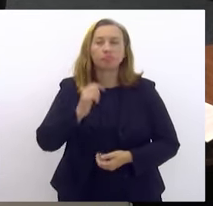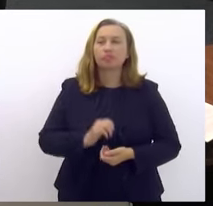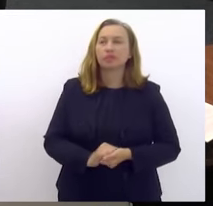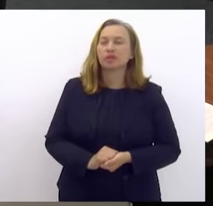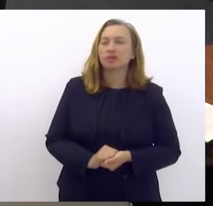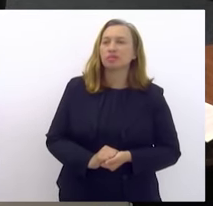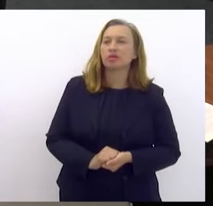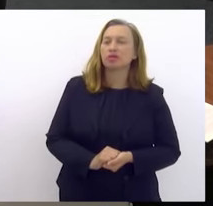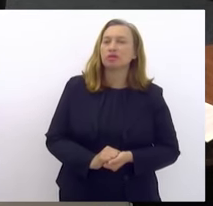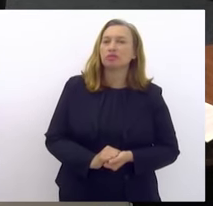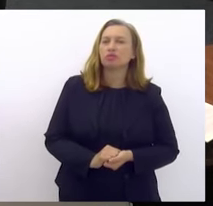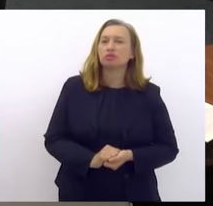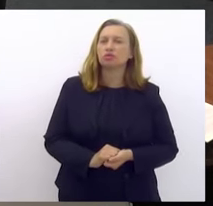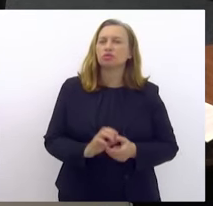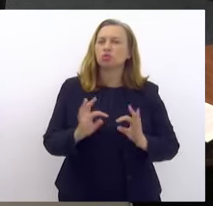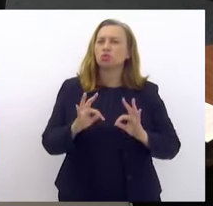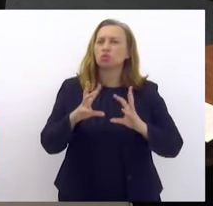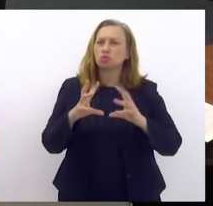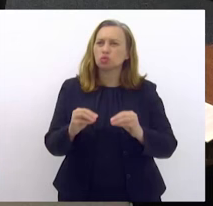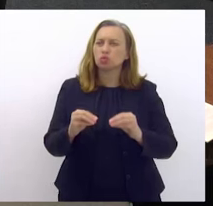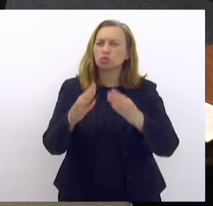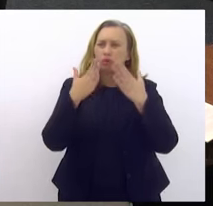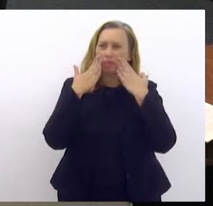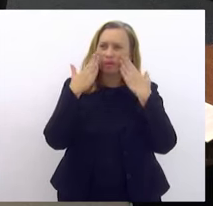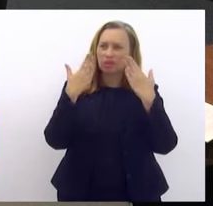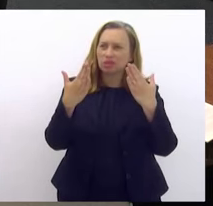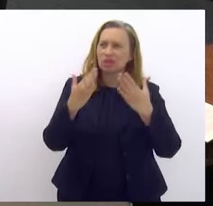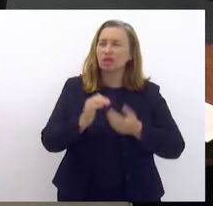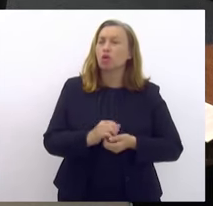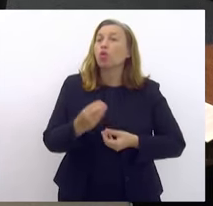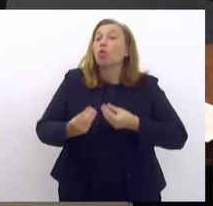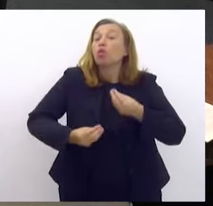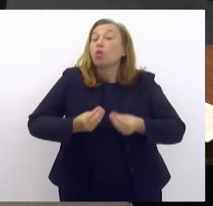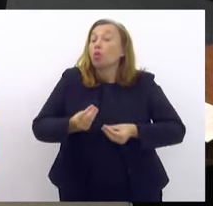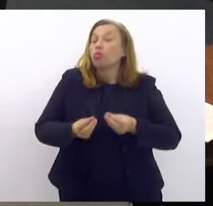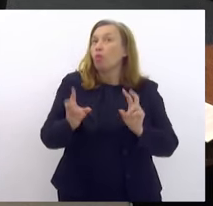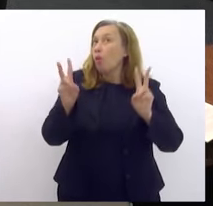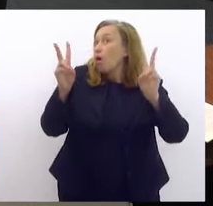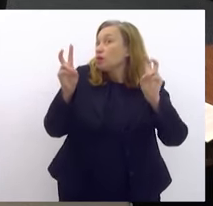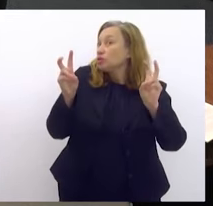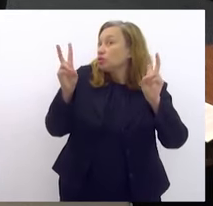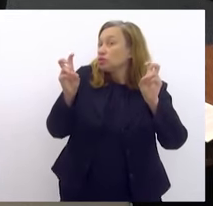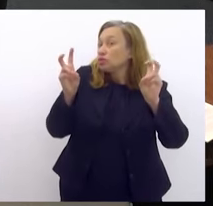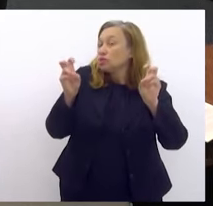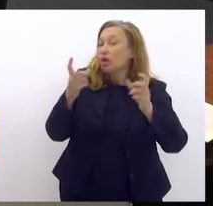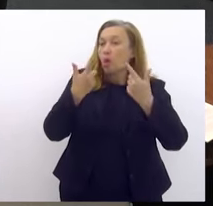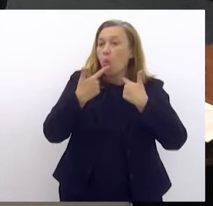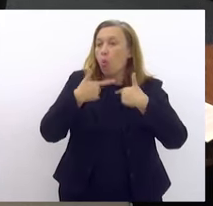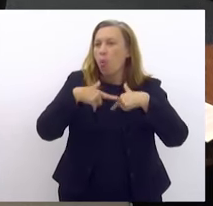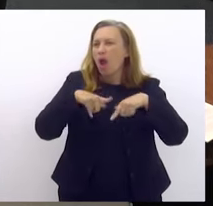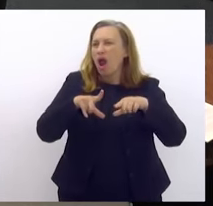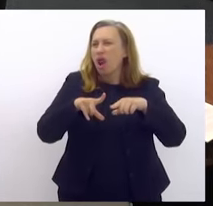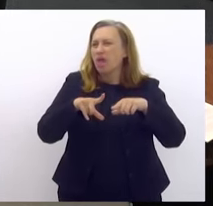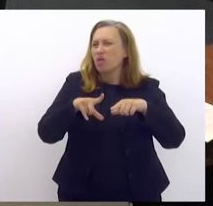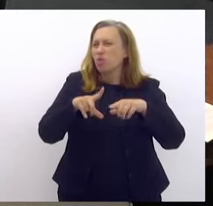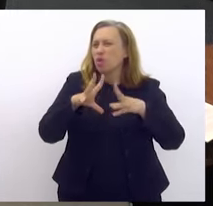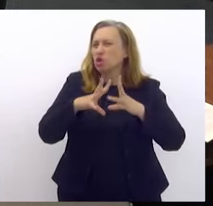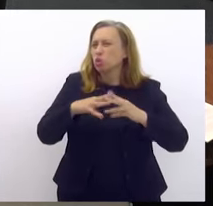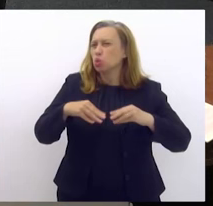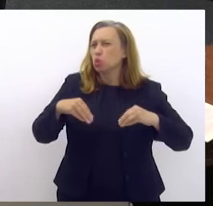contraponto, do que foi apresentado como a questão de uma língua desaparecer